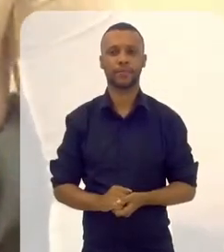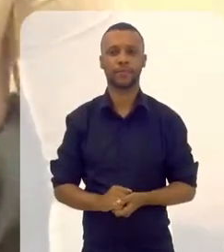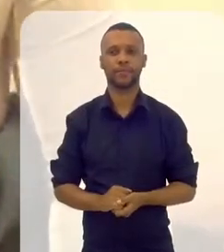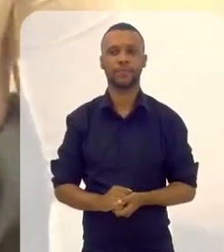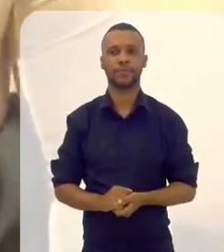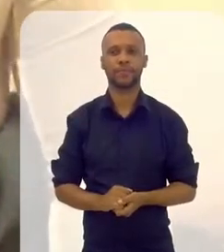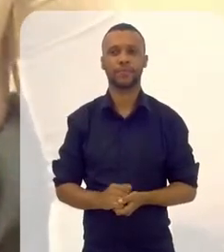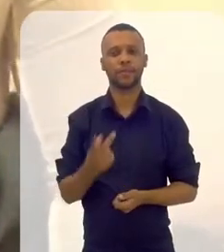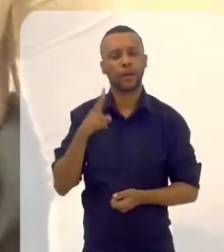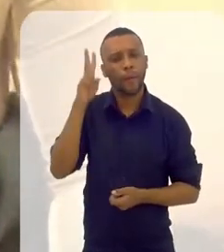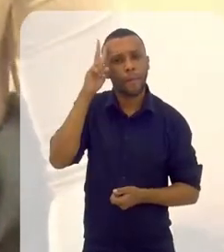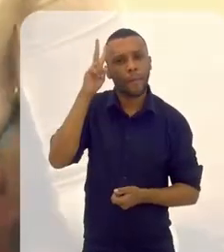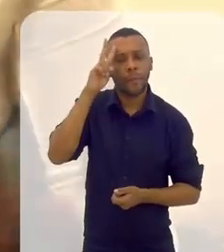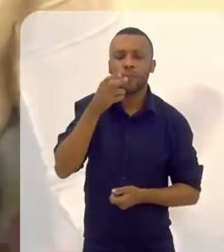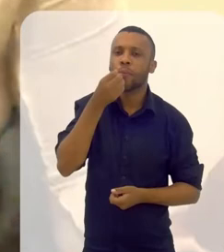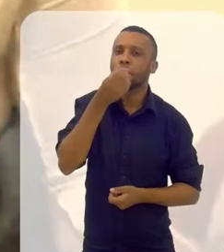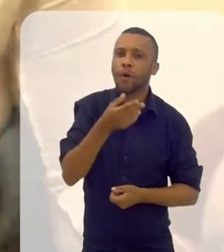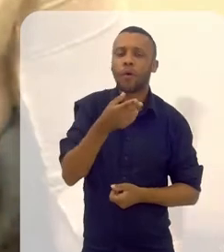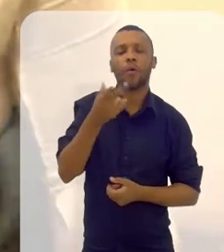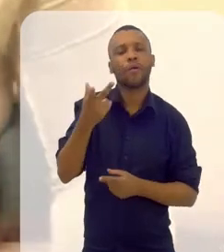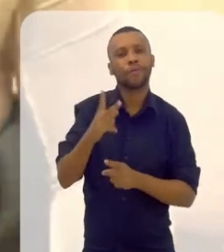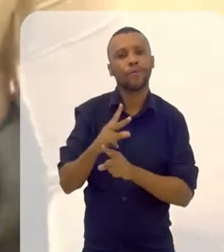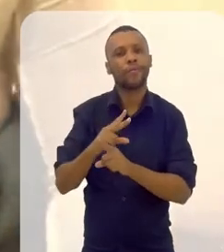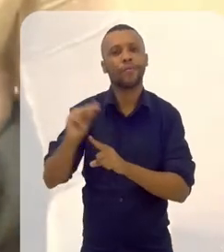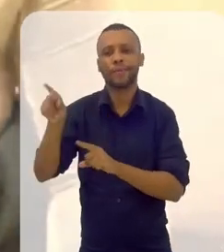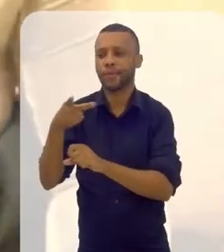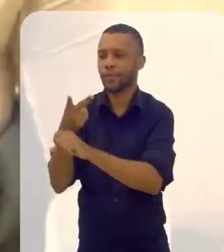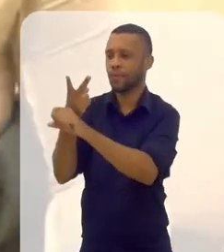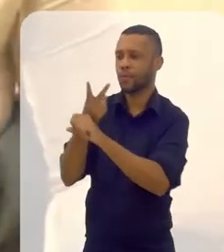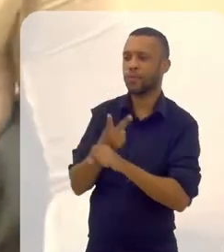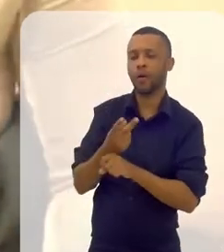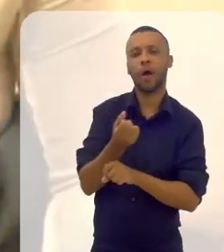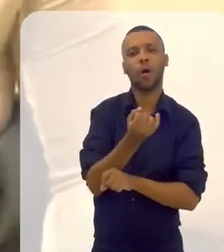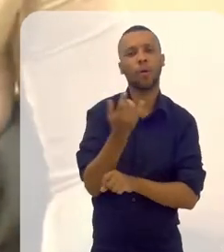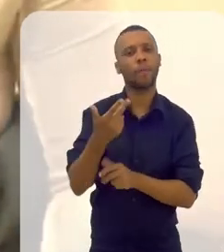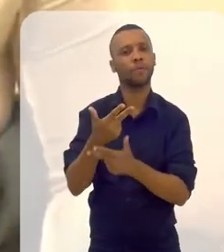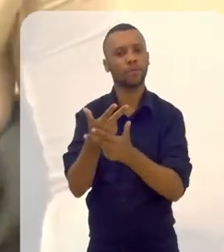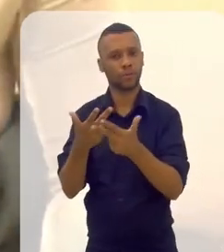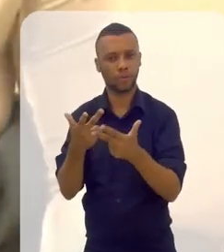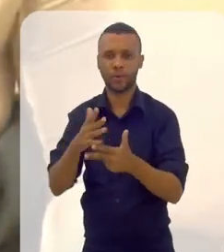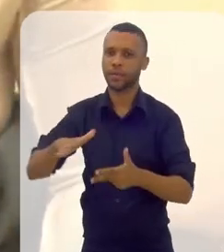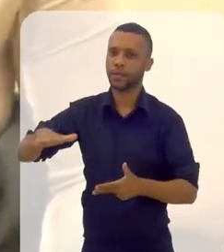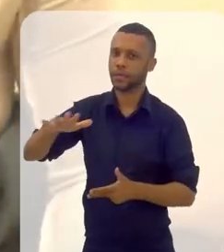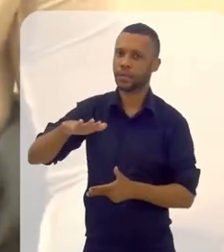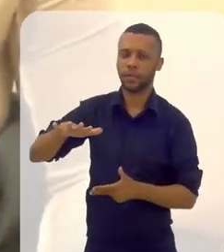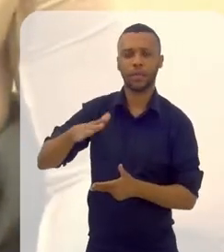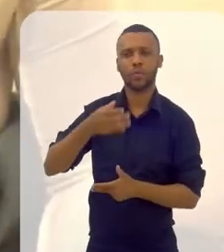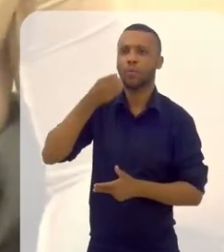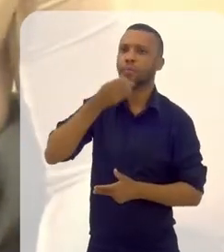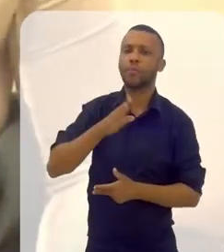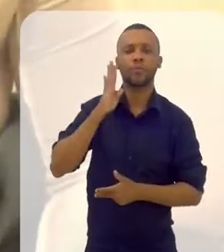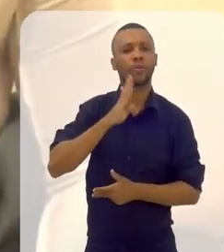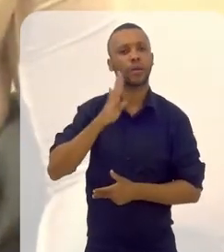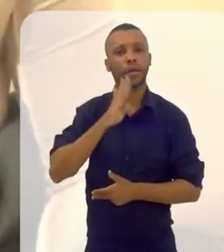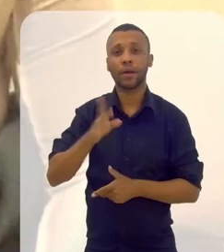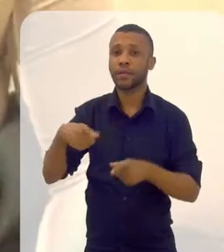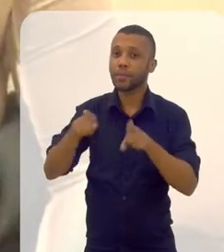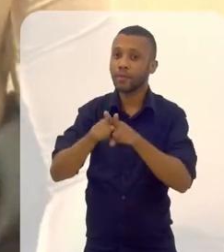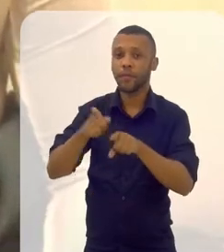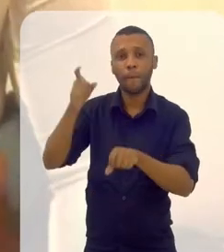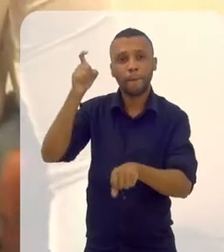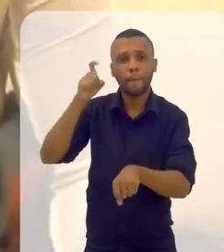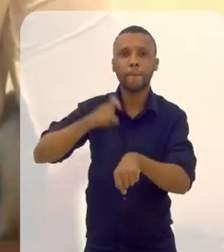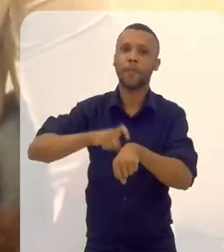E eu tenho memórias muito boas. Ganhei algumas coisas e era muito legal. Eu acho que foi